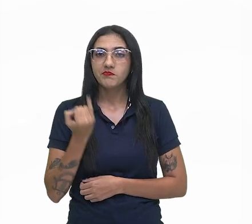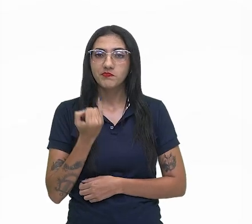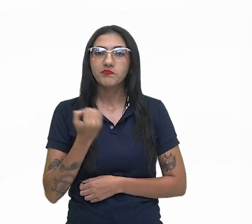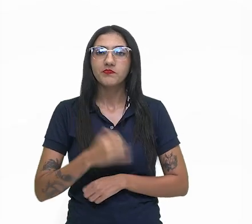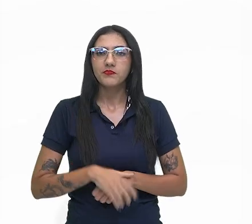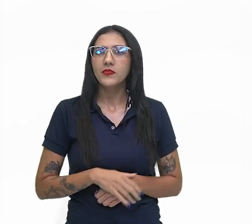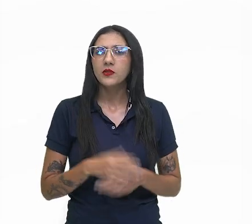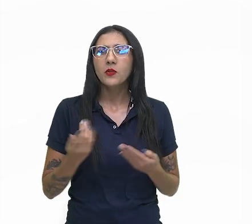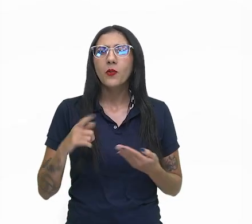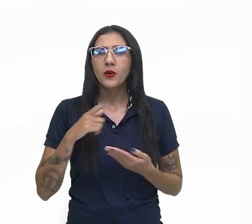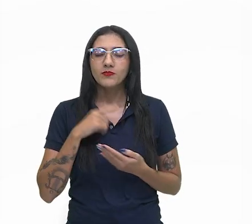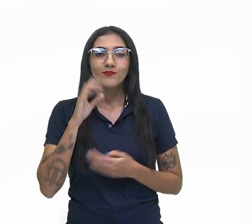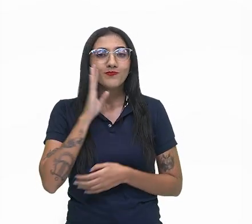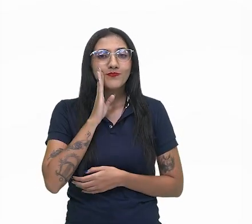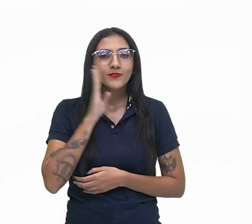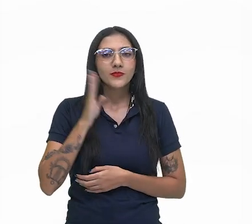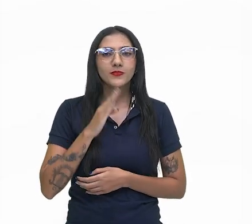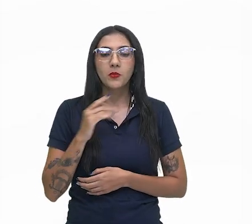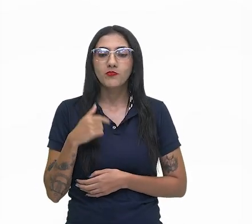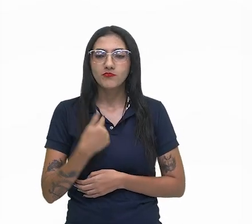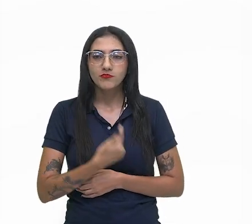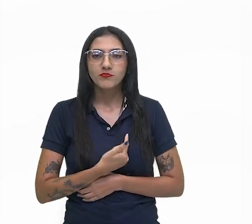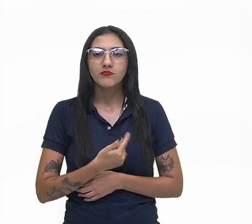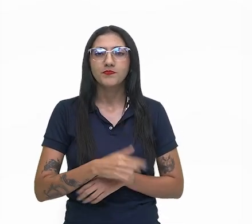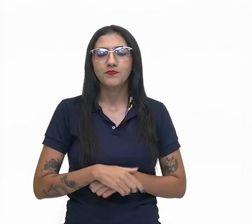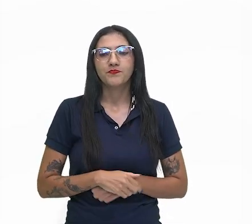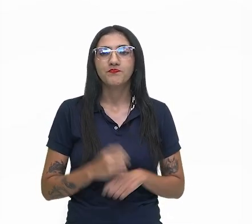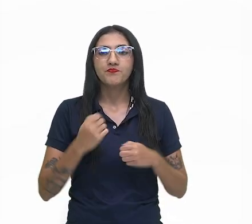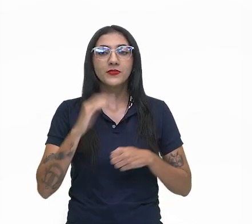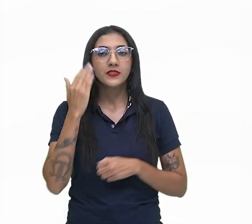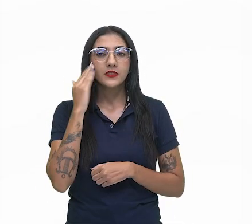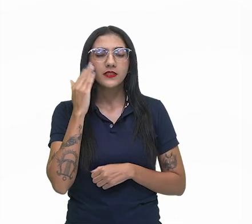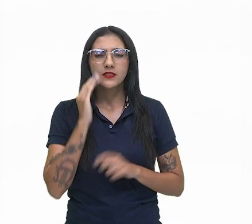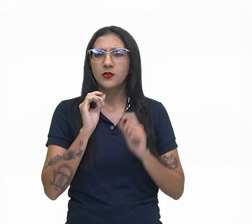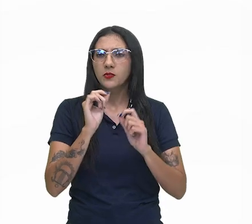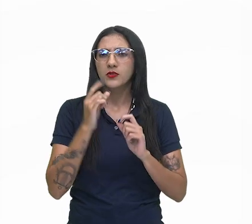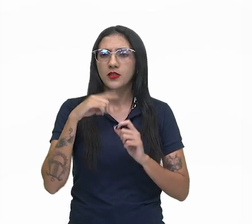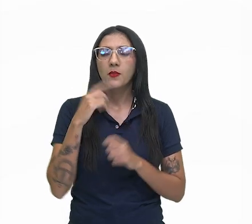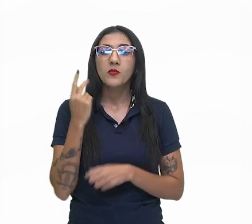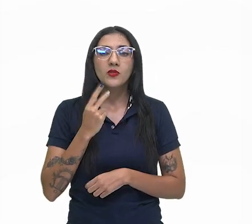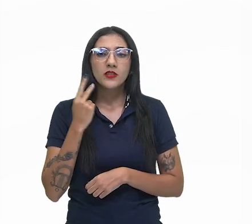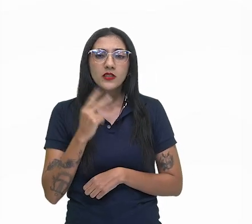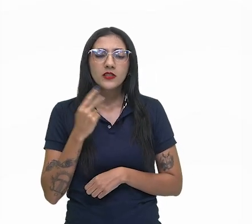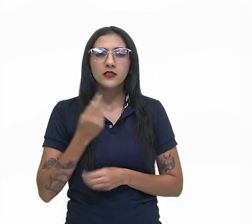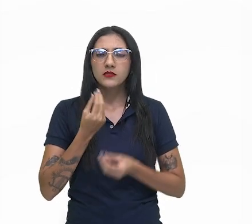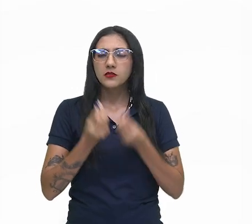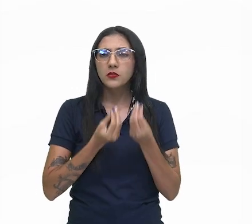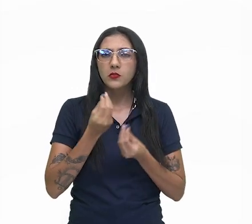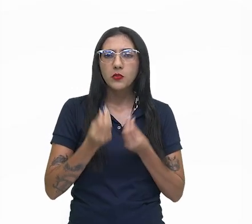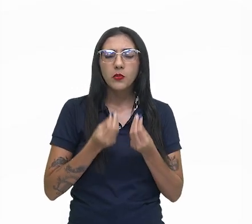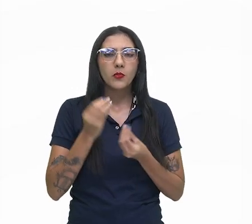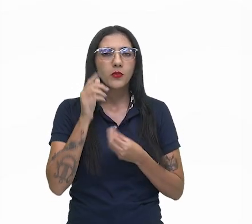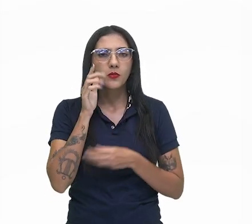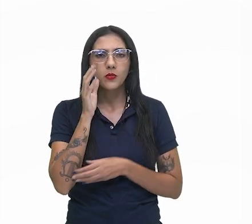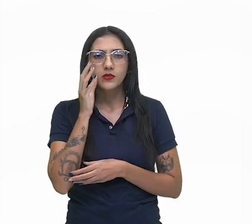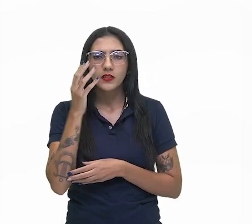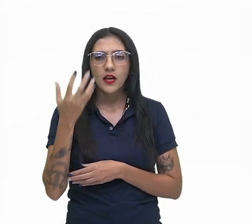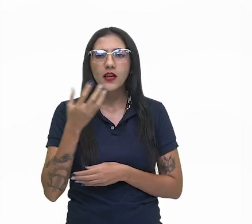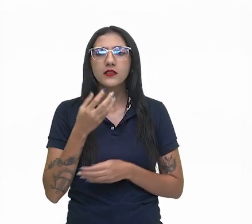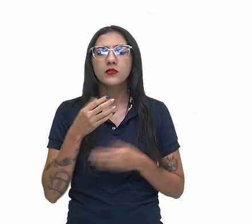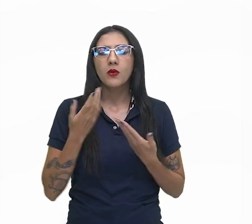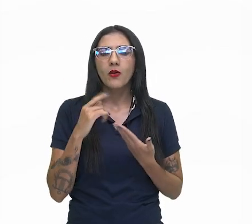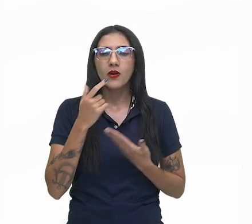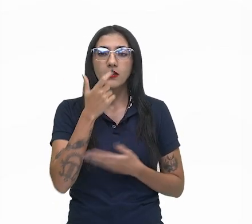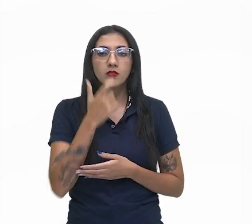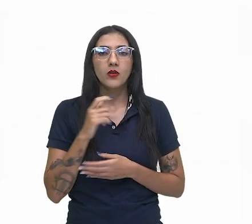que é crucial para o cidadão. Compreender o que é a política, a sua importância, como é que funciona, os direitos, os nossos